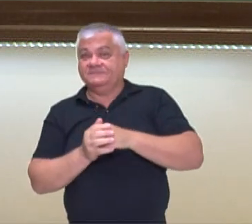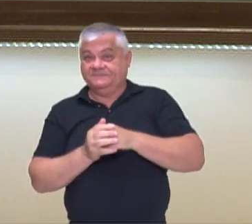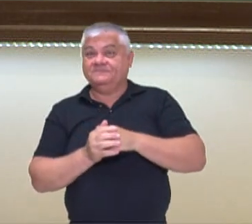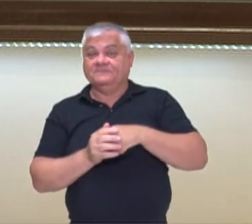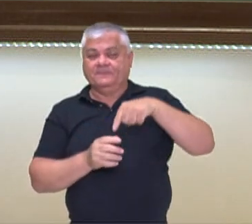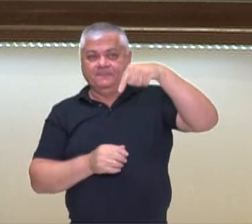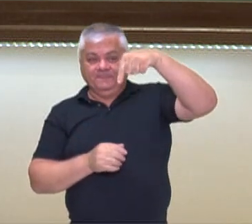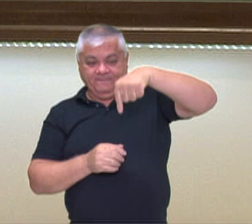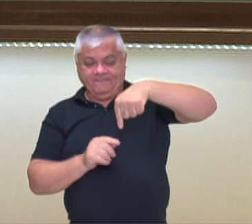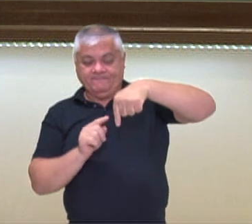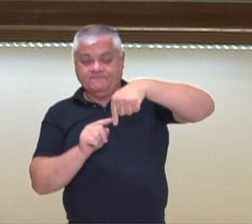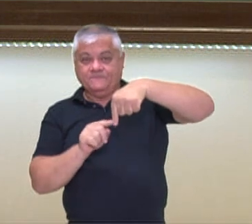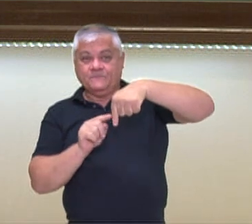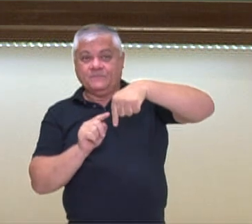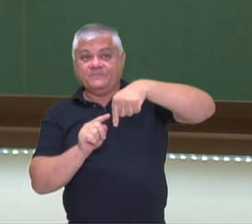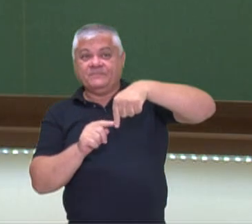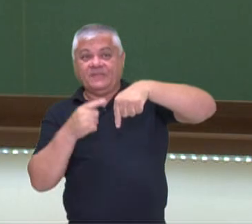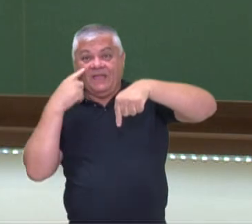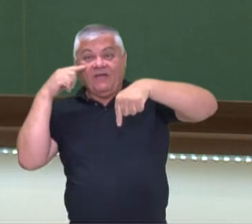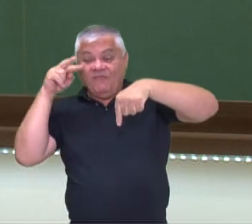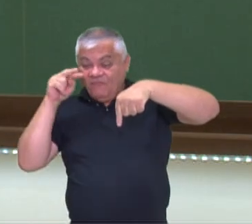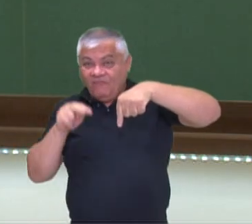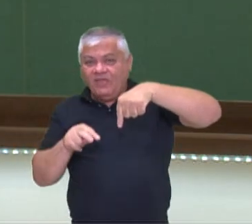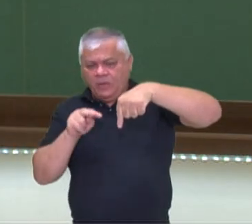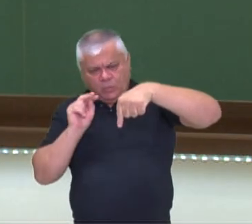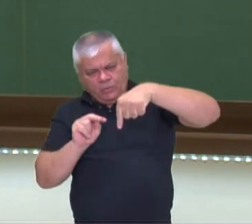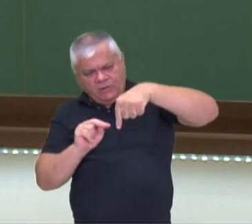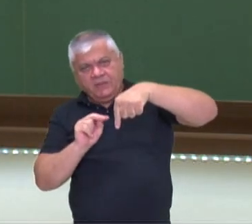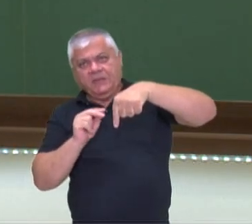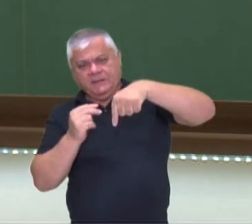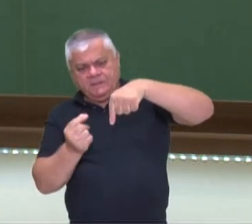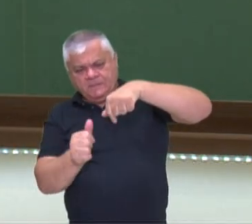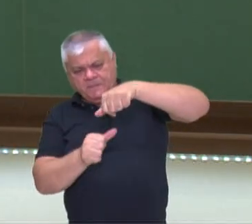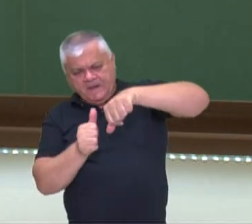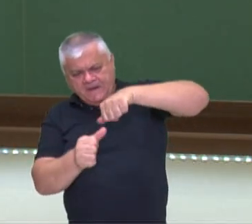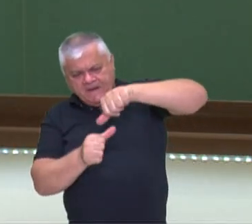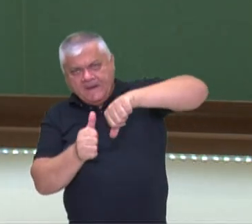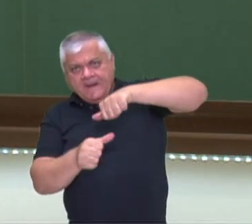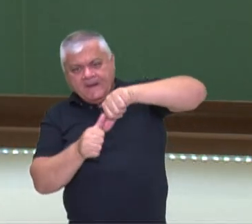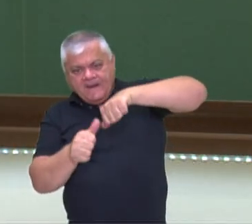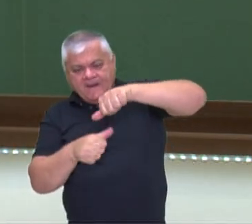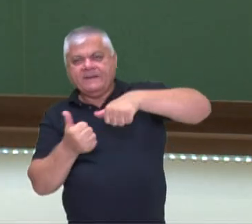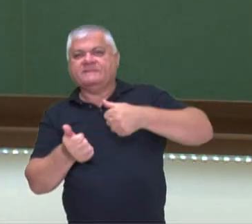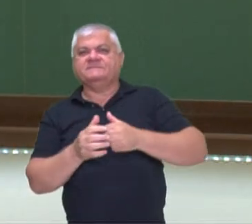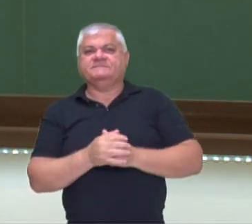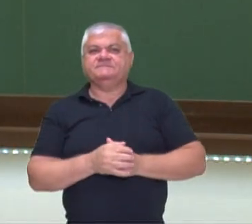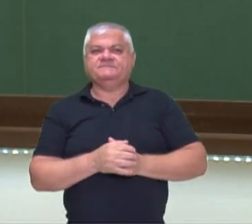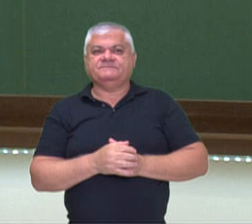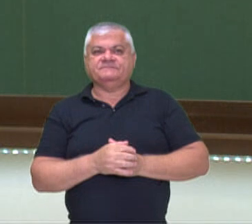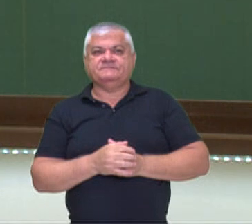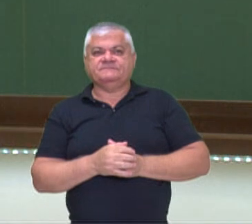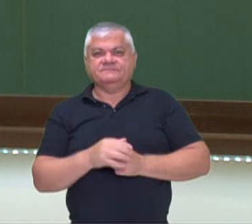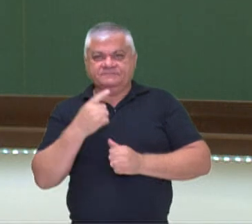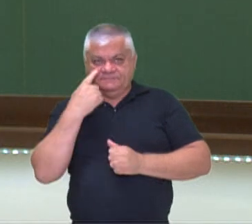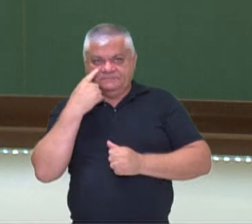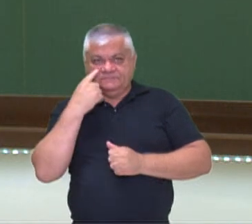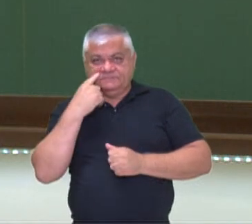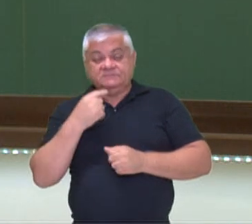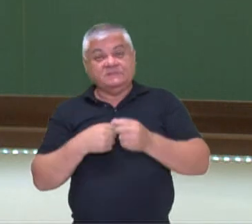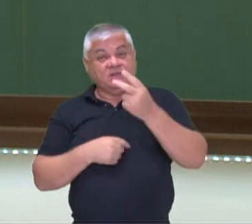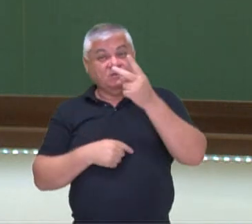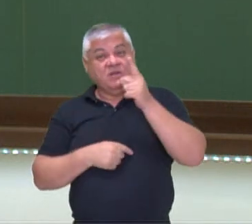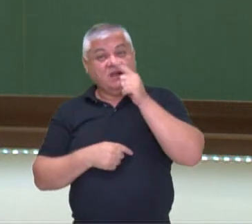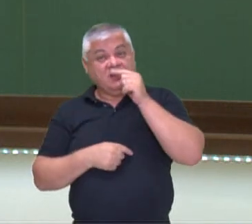Na reação, a gente observa ocorrendo a formação de precipitado. Você pode ver, olha, tinham 2